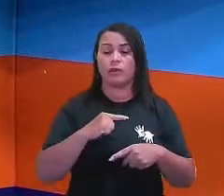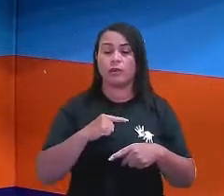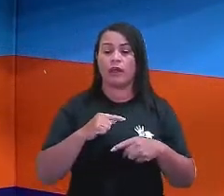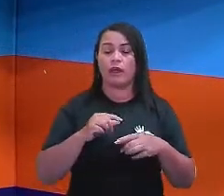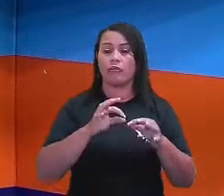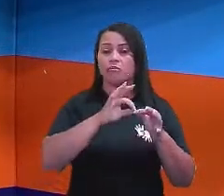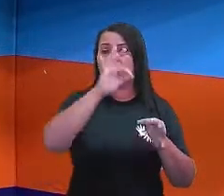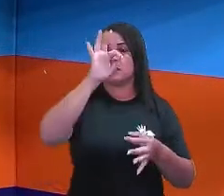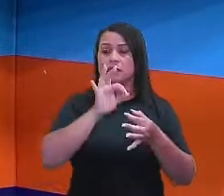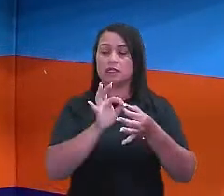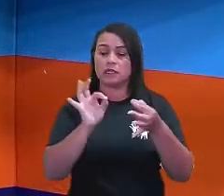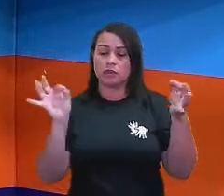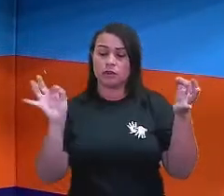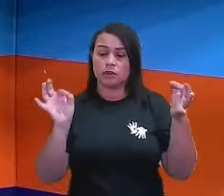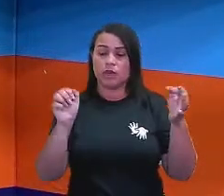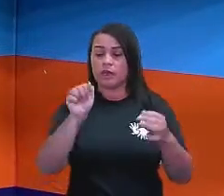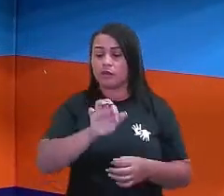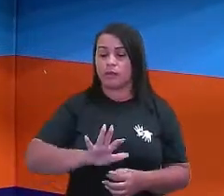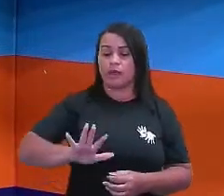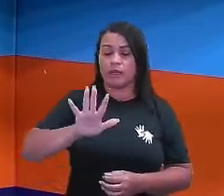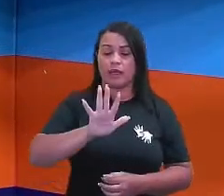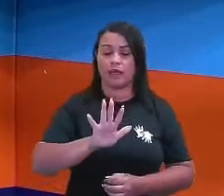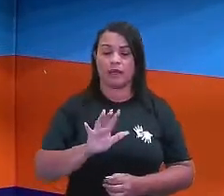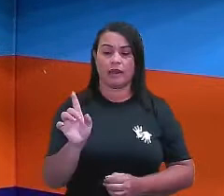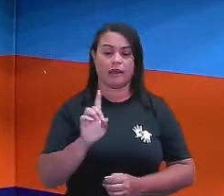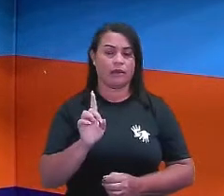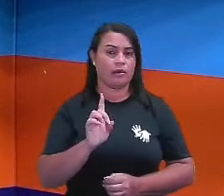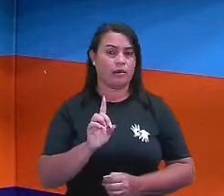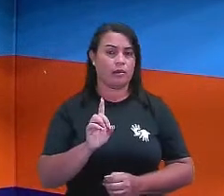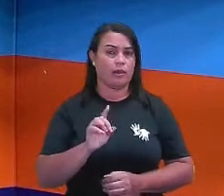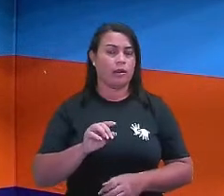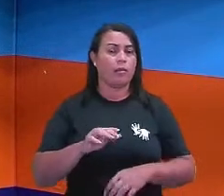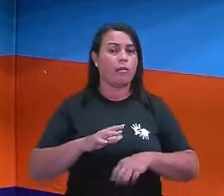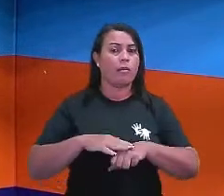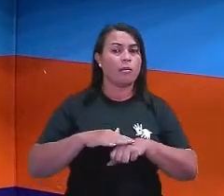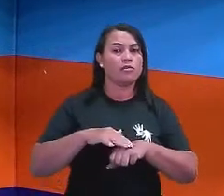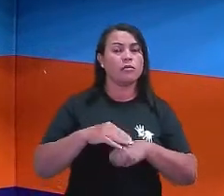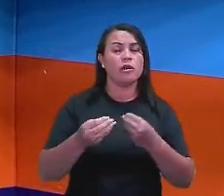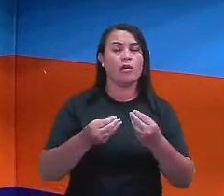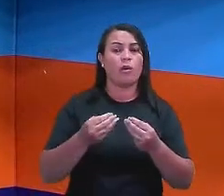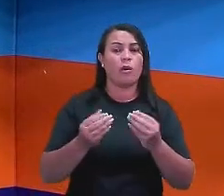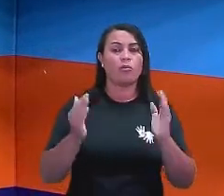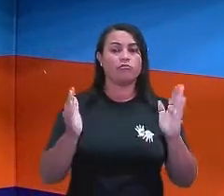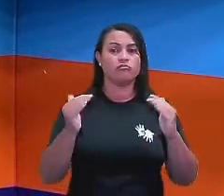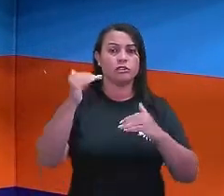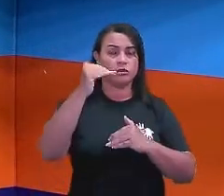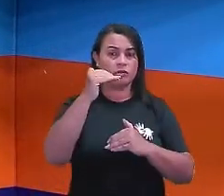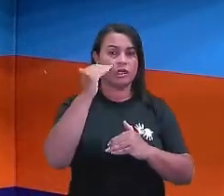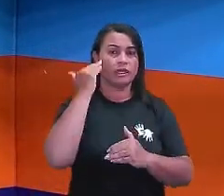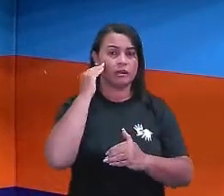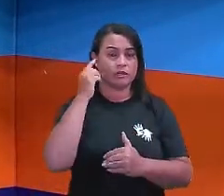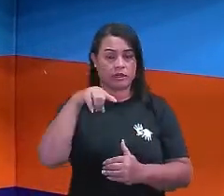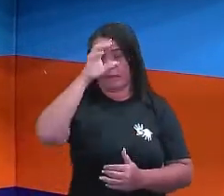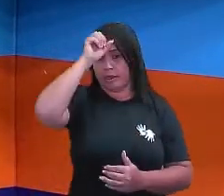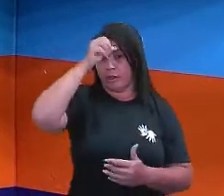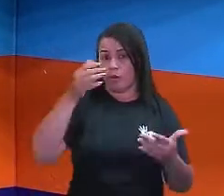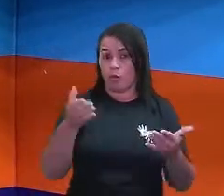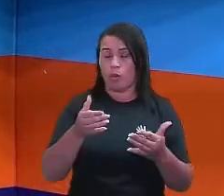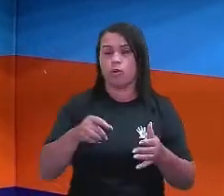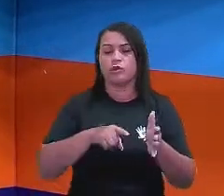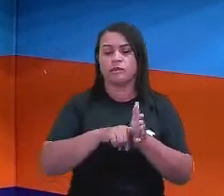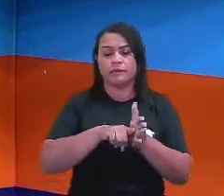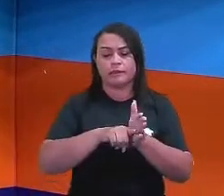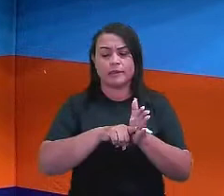lado e a área de um quadrado não é diretamente proporcional à medida do seu lado. Isso que a gente aprendeu hoje.